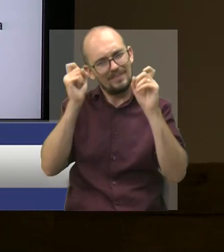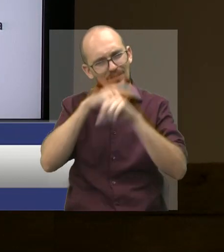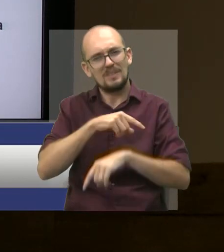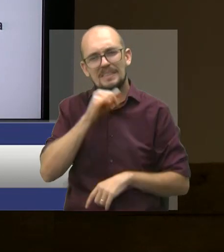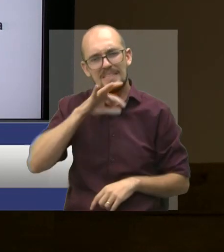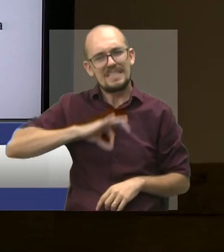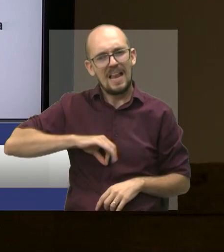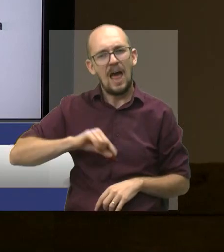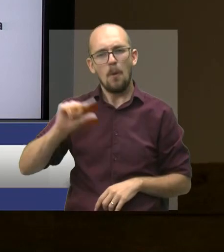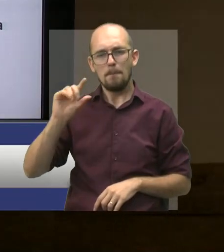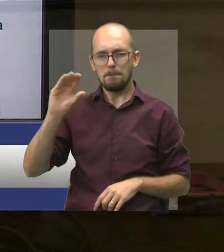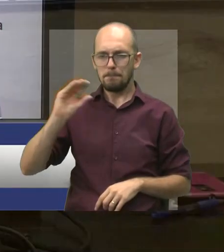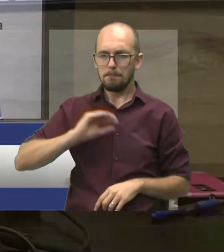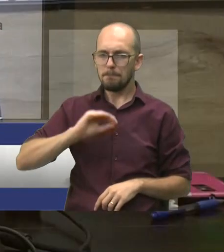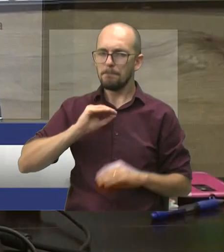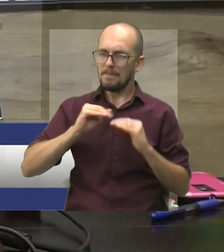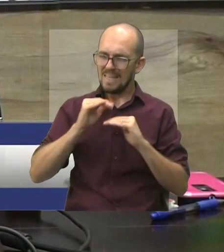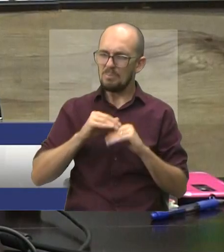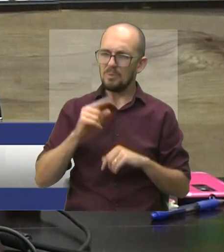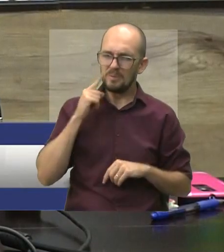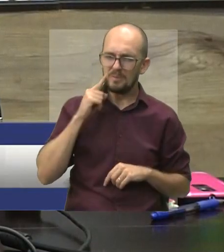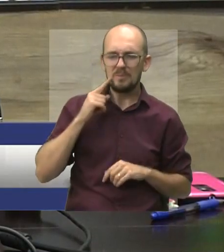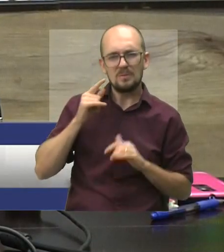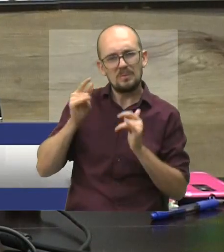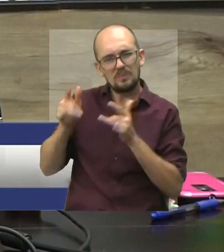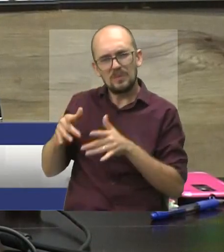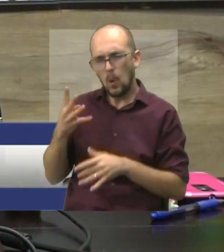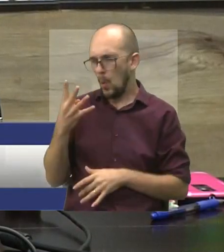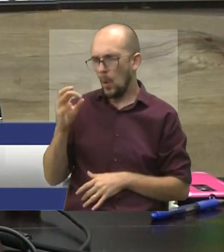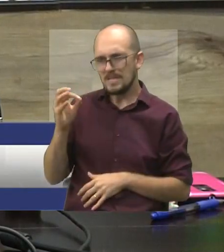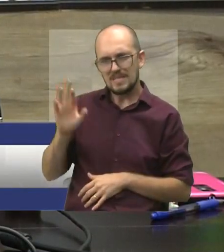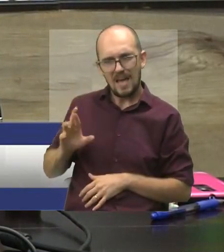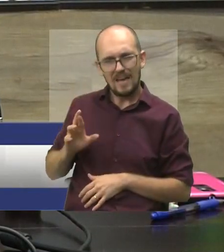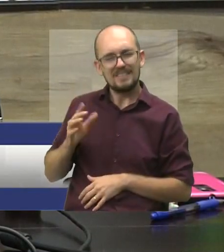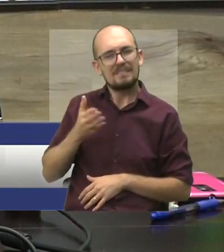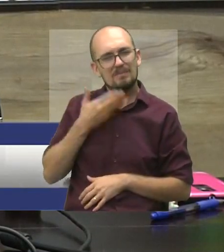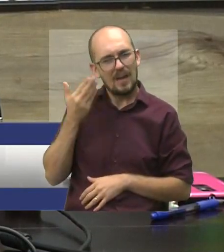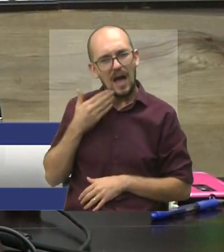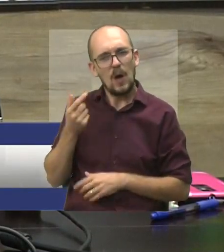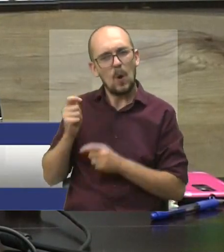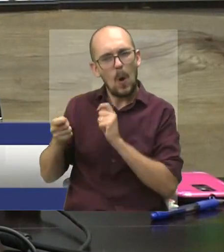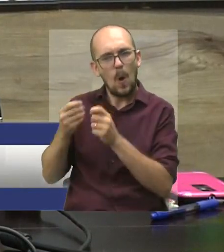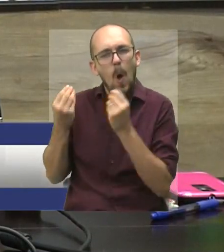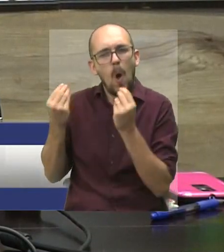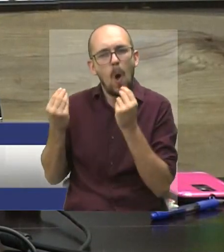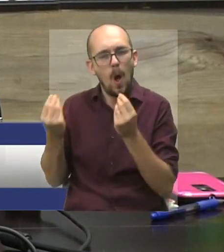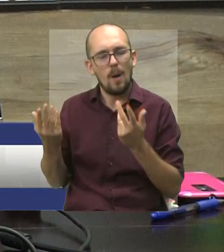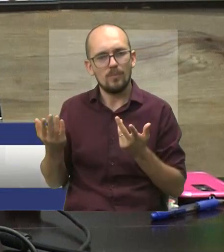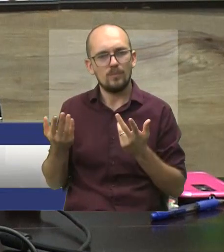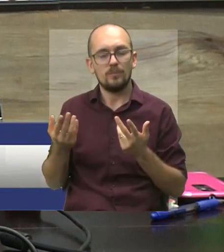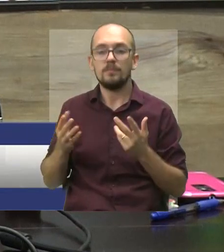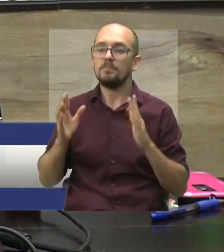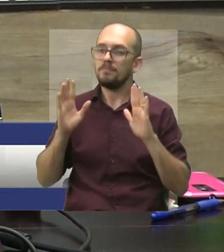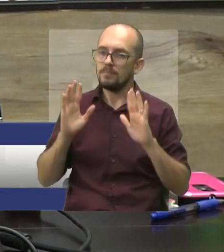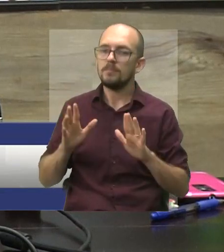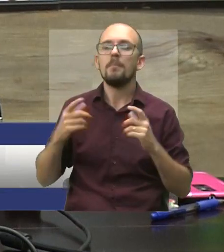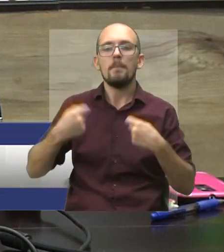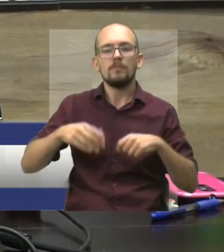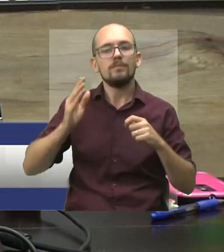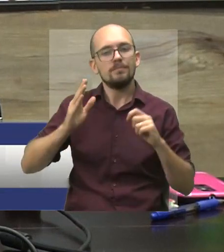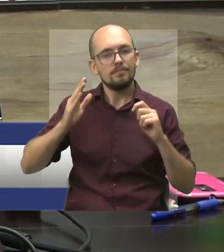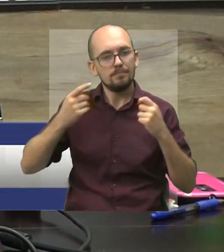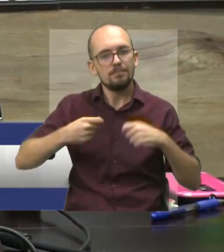imagina viver então somente com R$ 400. Já basta, para ter direito a esse benefício,